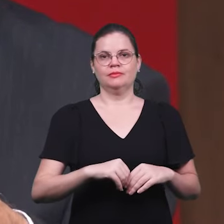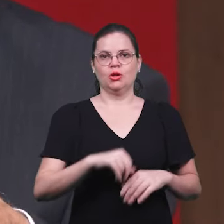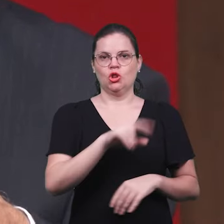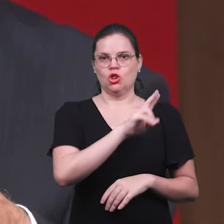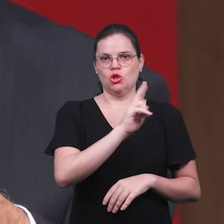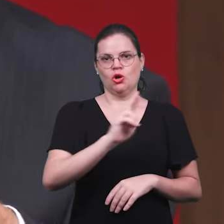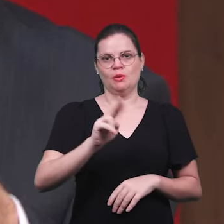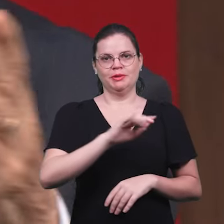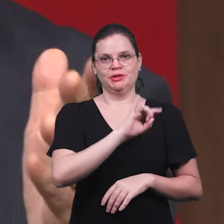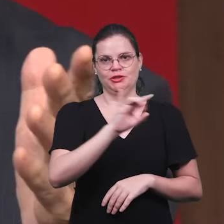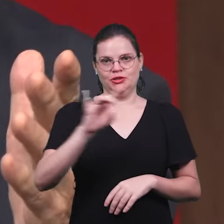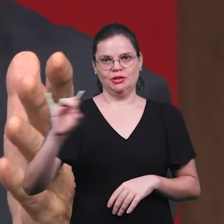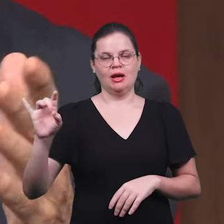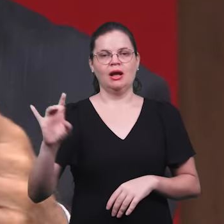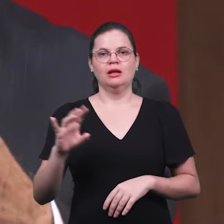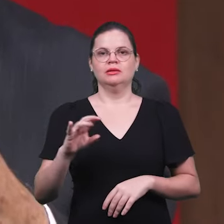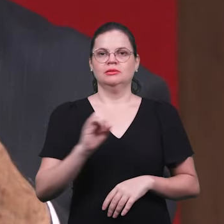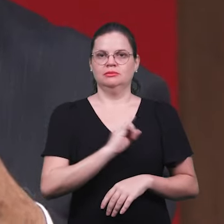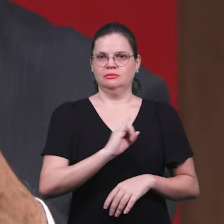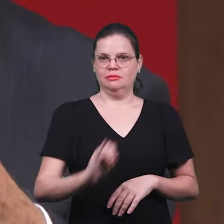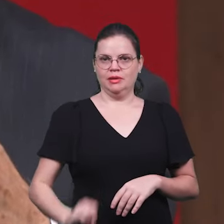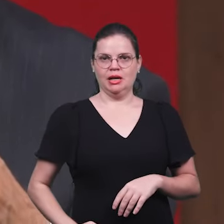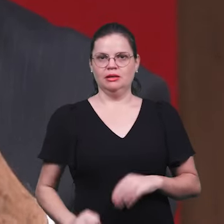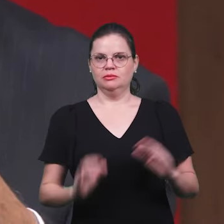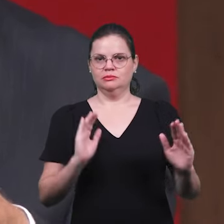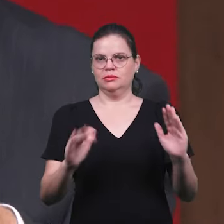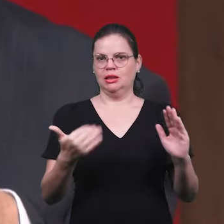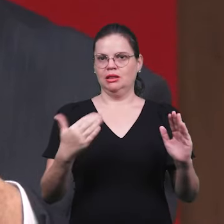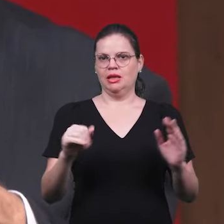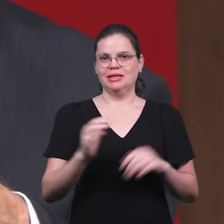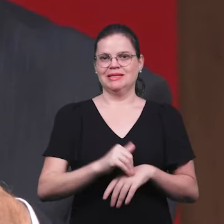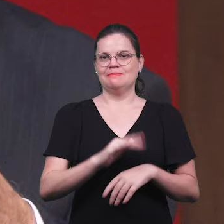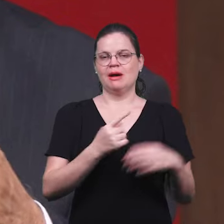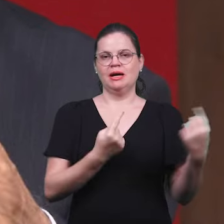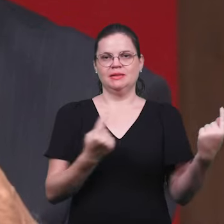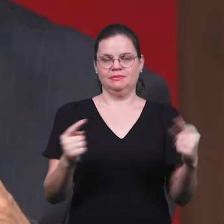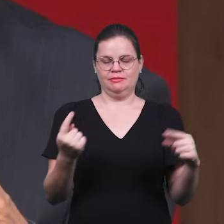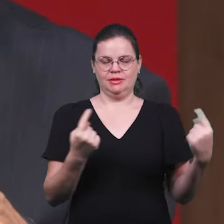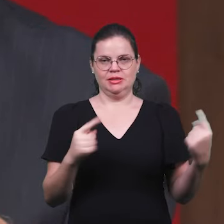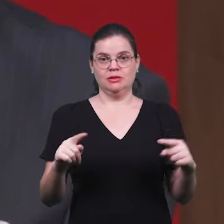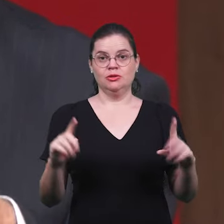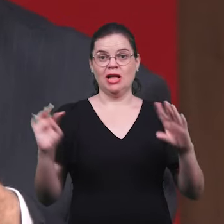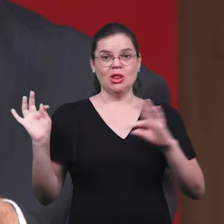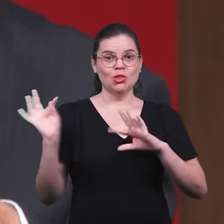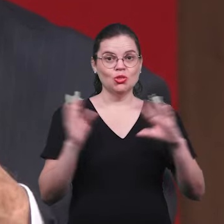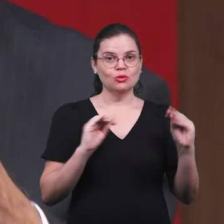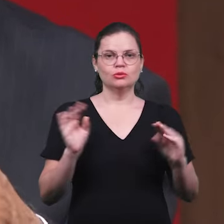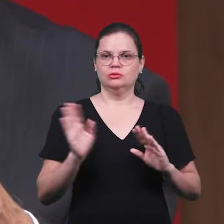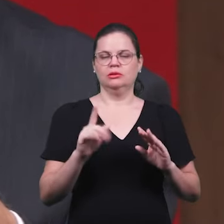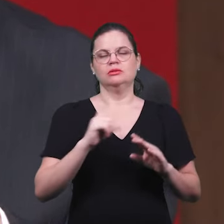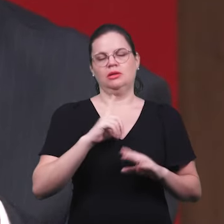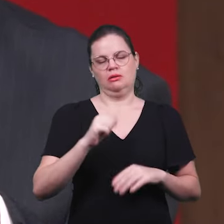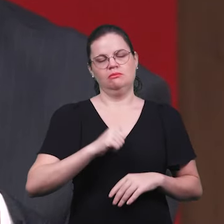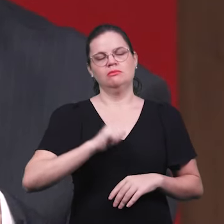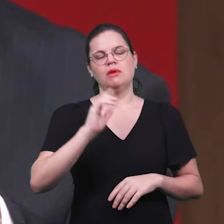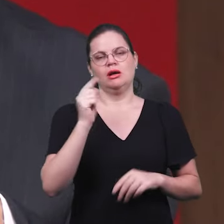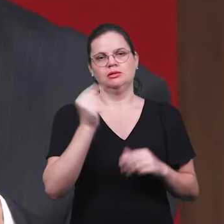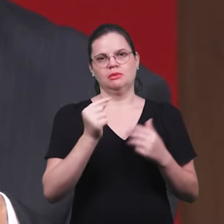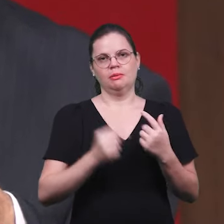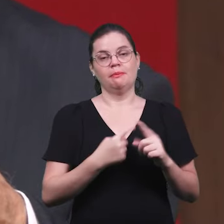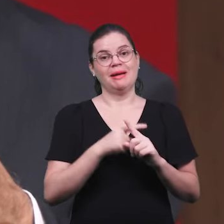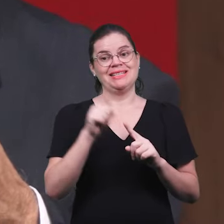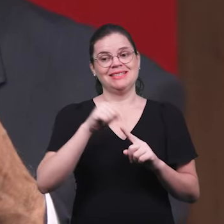imperadores, que não são todos, mas são aqueles que praticaram as maiores atrocidades e perseguições contra a